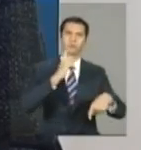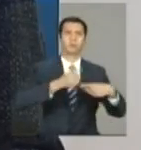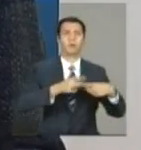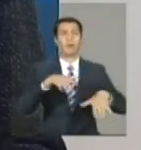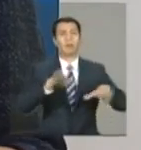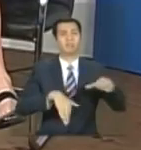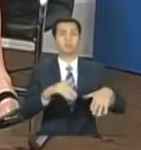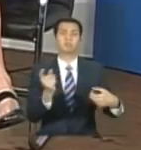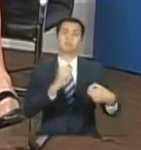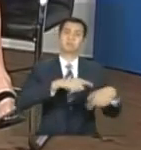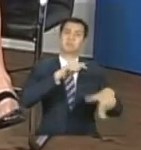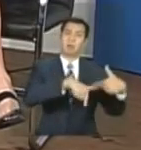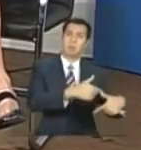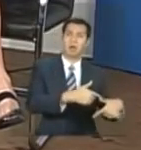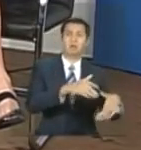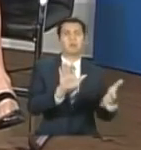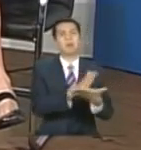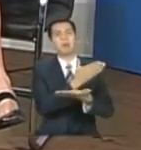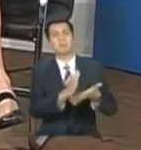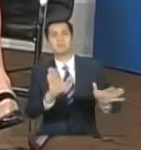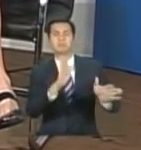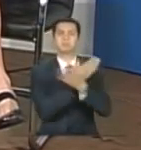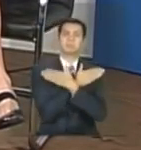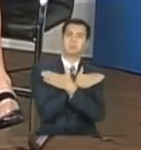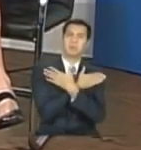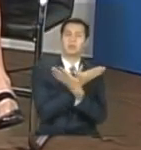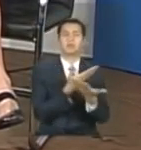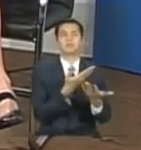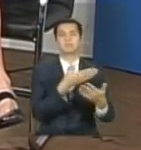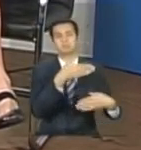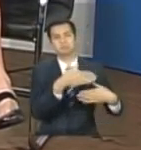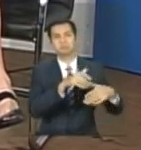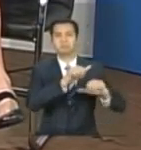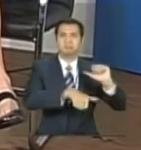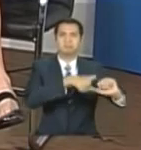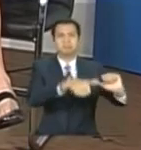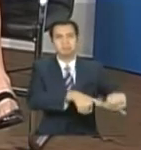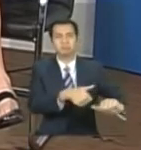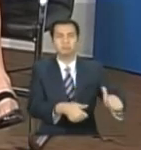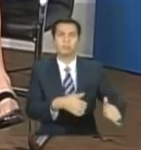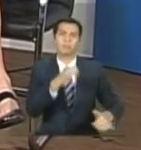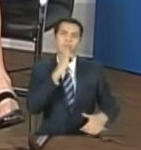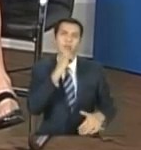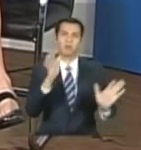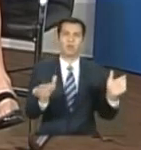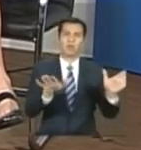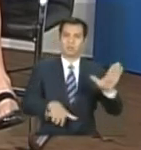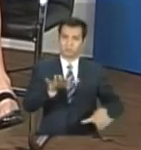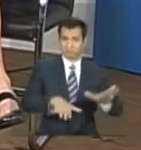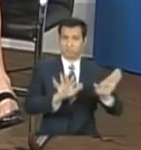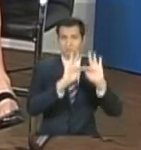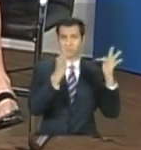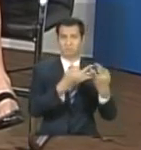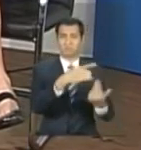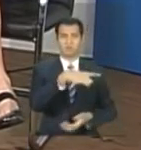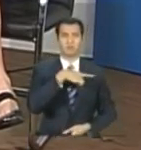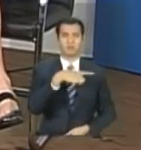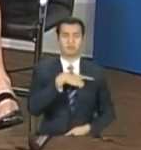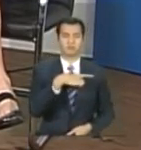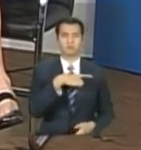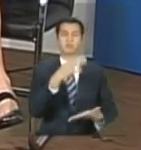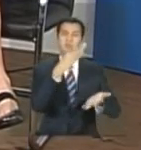muito instável. Então, aquela família de baixa renda, enfim, com uma renda de R$ 200 per capta mês, eh, que tá com cadastro